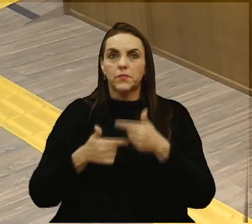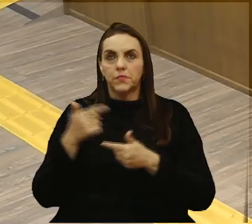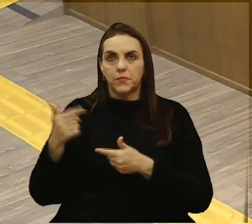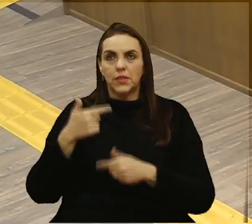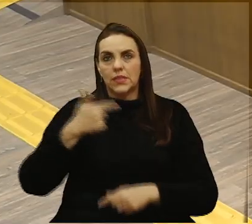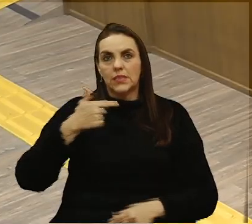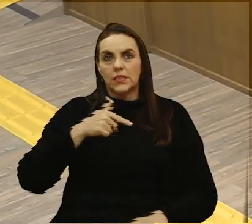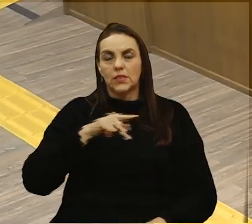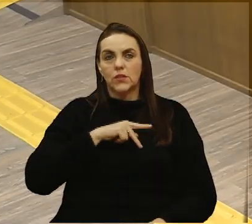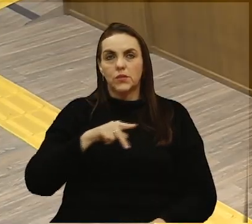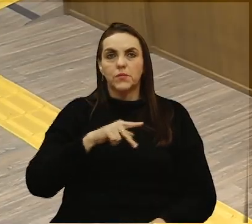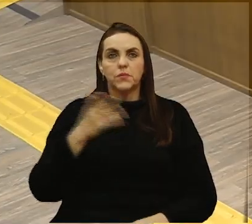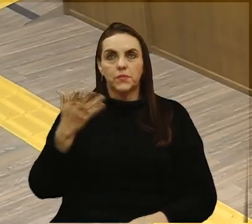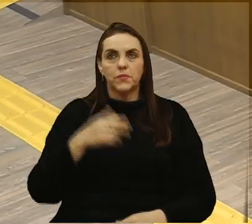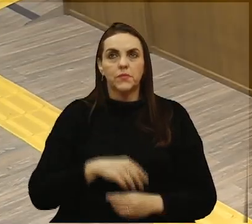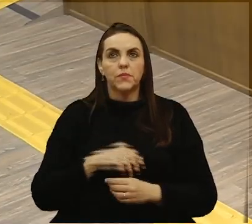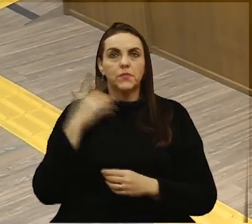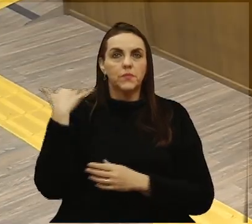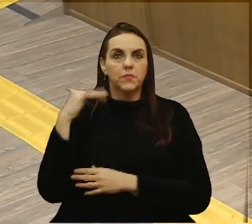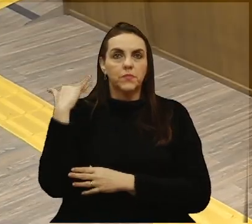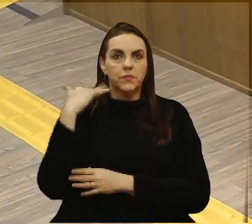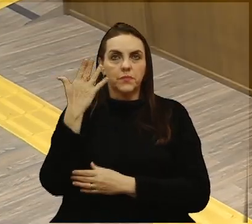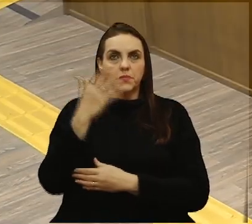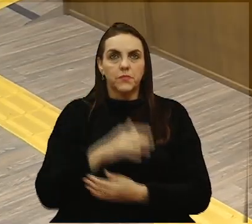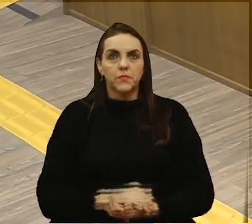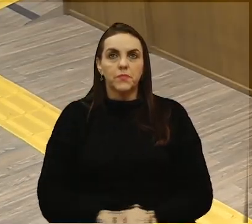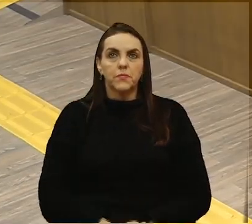vice-presidente, vereadora Andressa Marques.